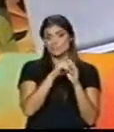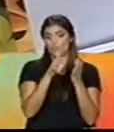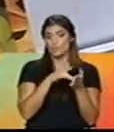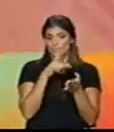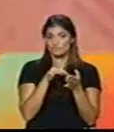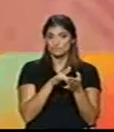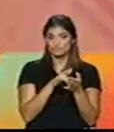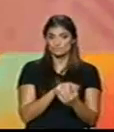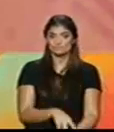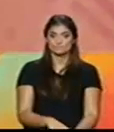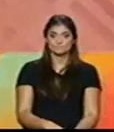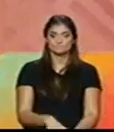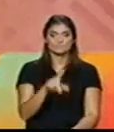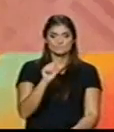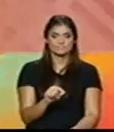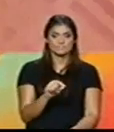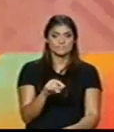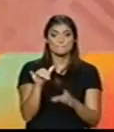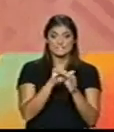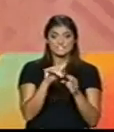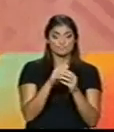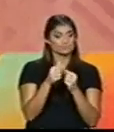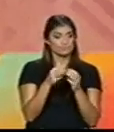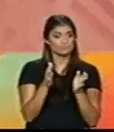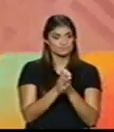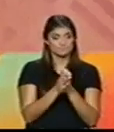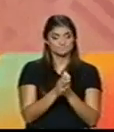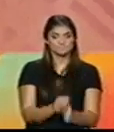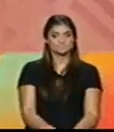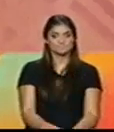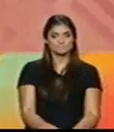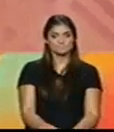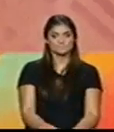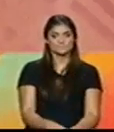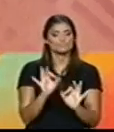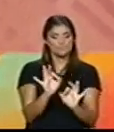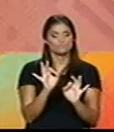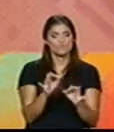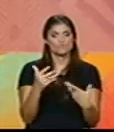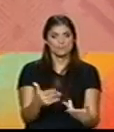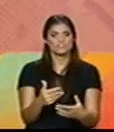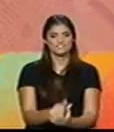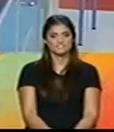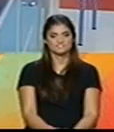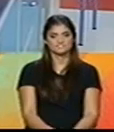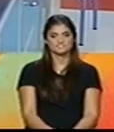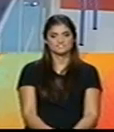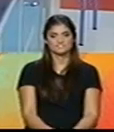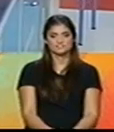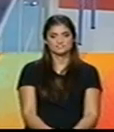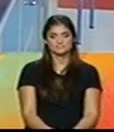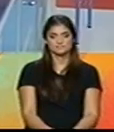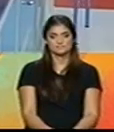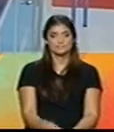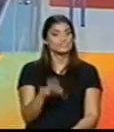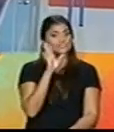eles, com os meninos, eles participam aí. Pronto, eu vou fechar, que já está bom. Ah-ha. Bom,